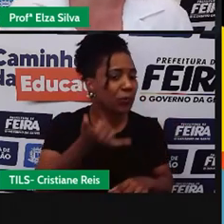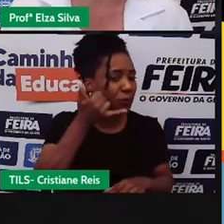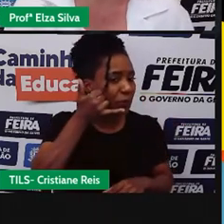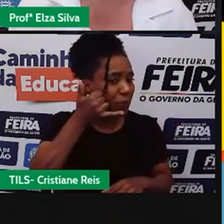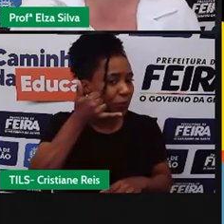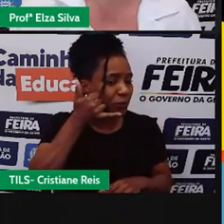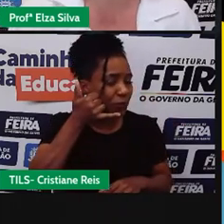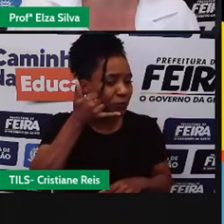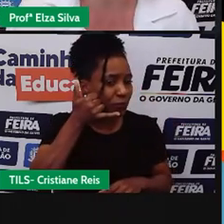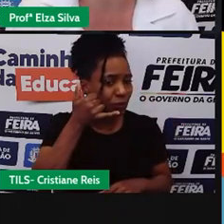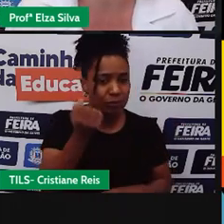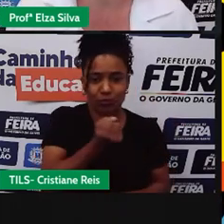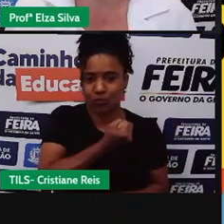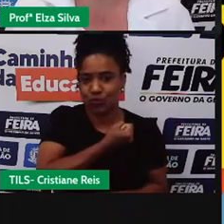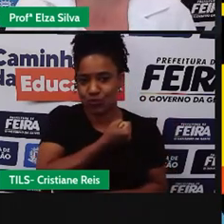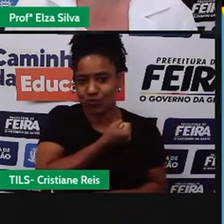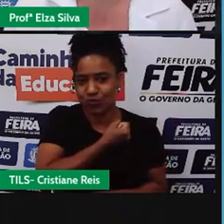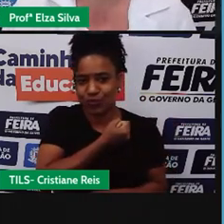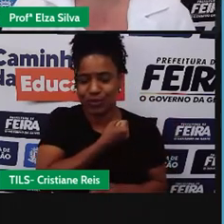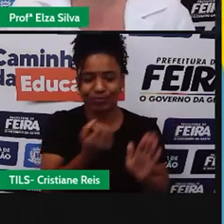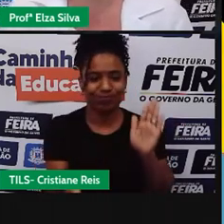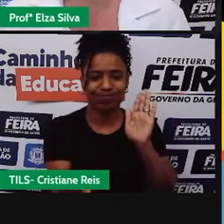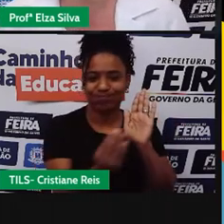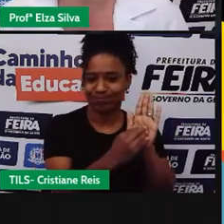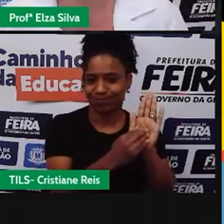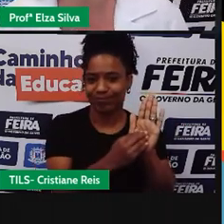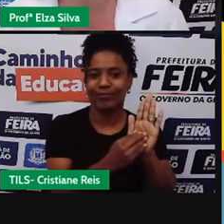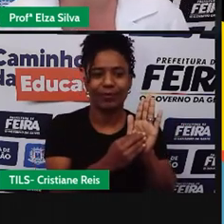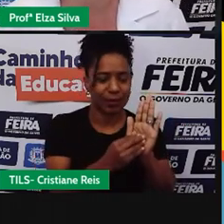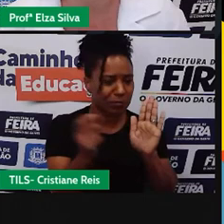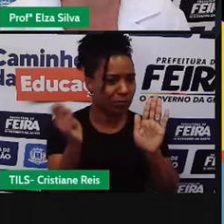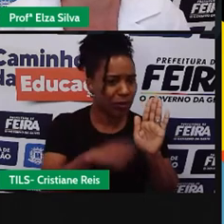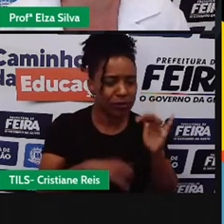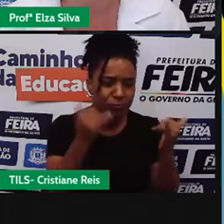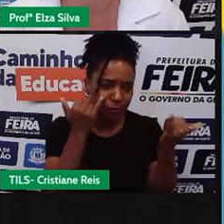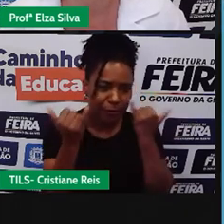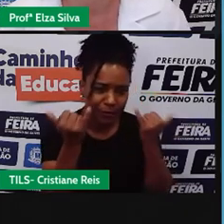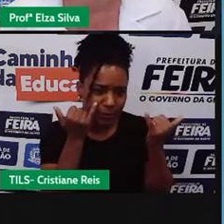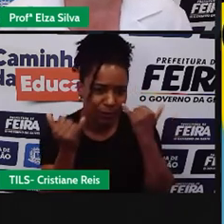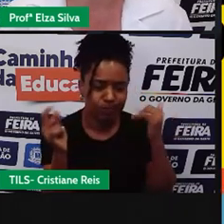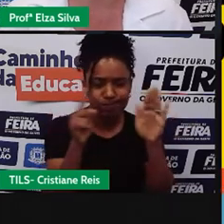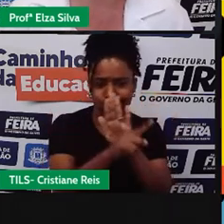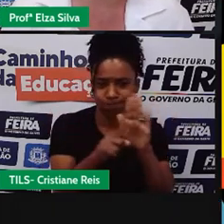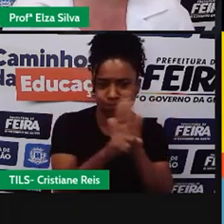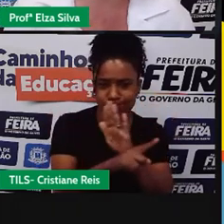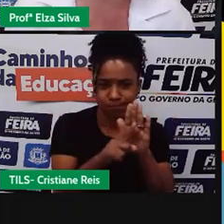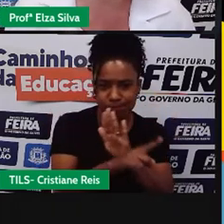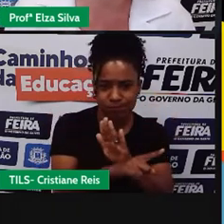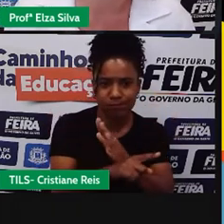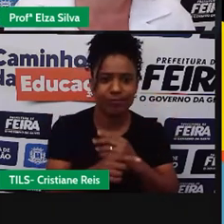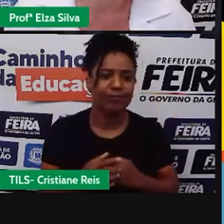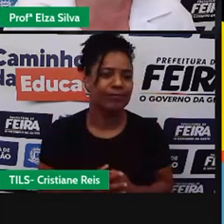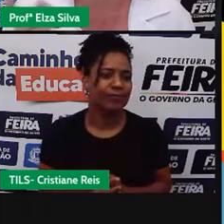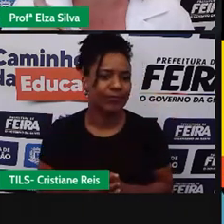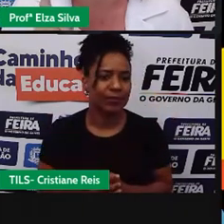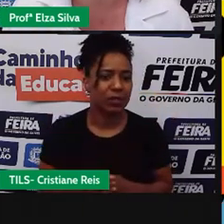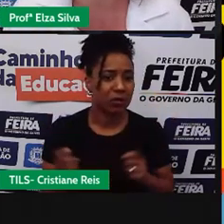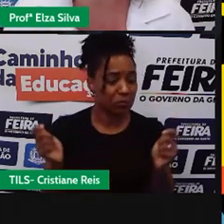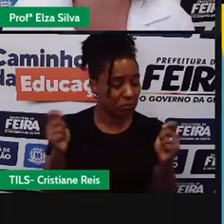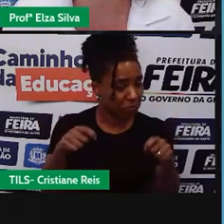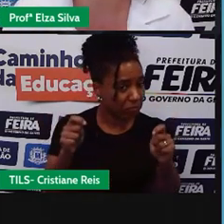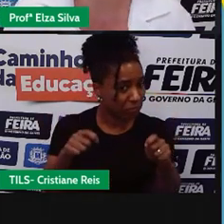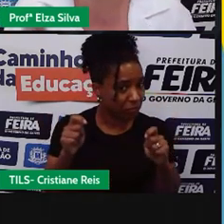Especificamente neste caso, o número do telefone para que a pessoa possa obter mais informações. Fax resume to. Você